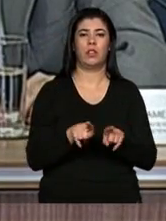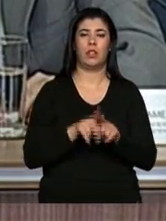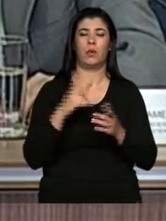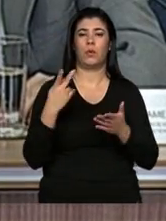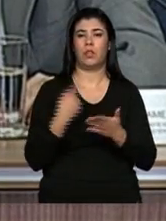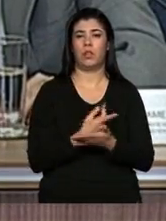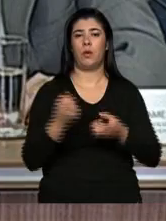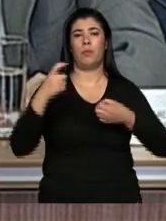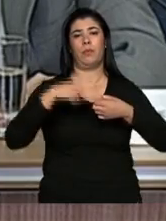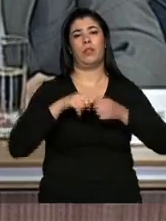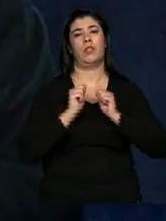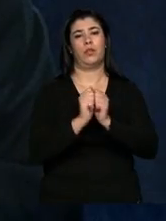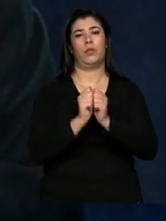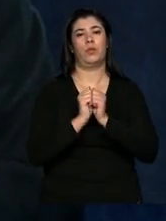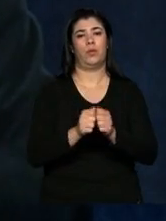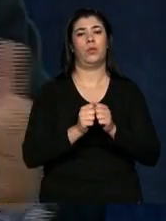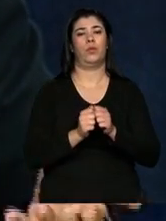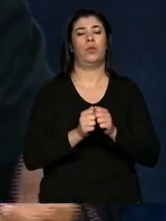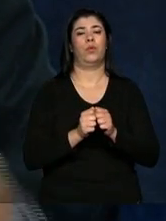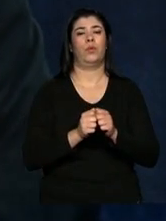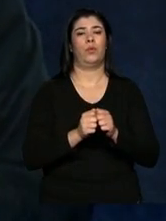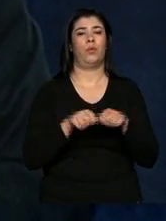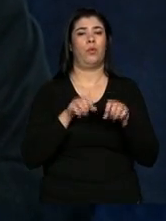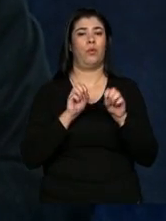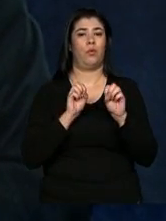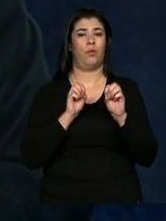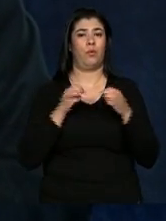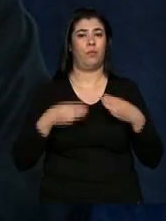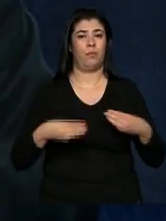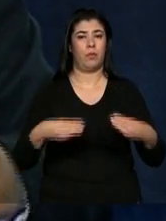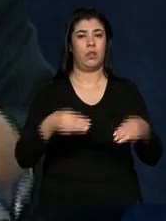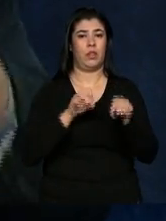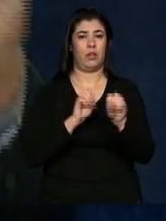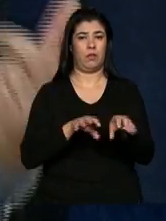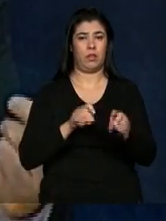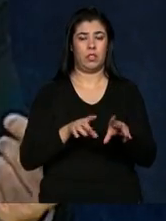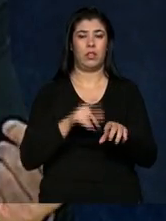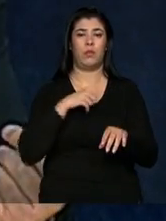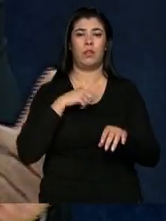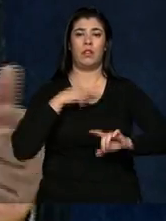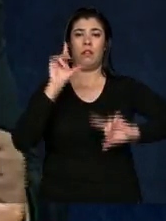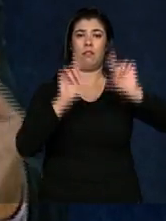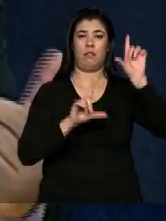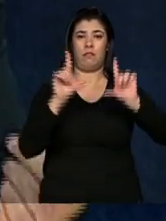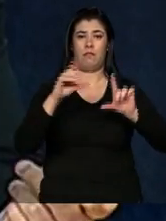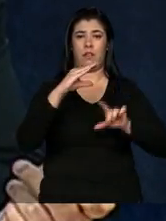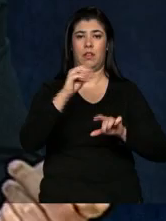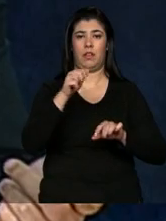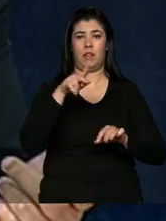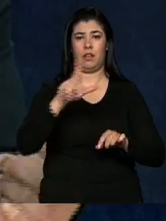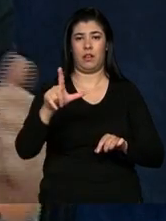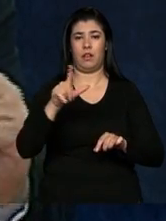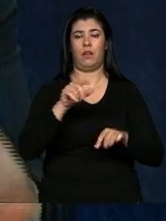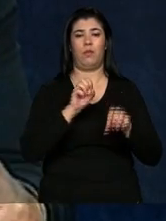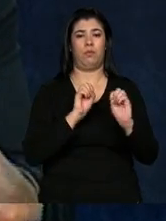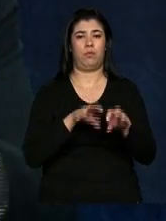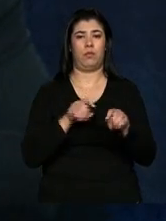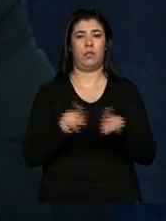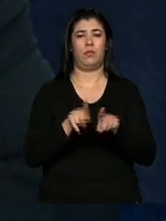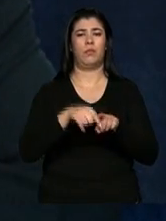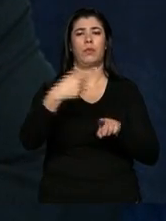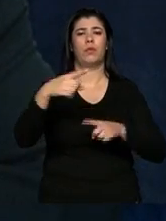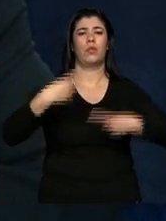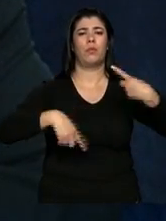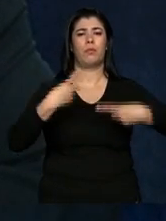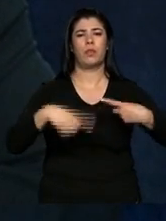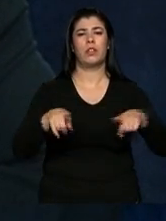educação no no canal da educação a parceria com vários outros ministérios em outras políticas digitais e essa do